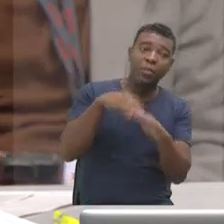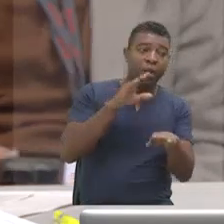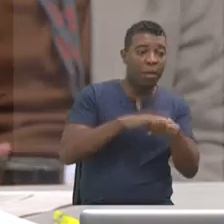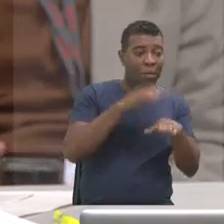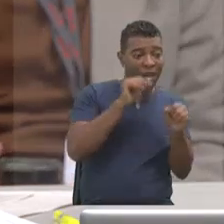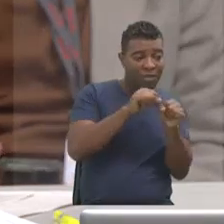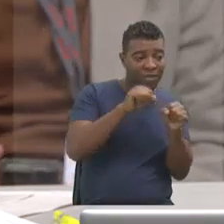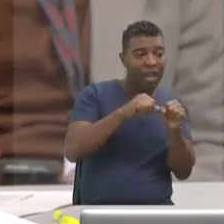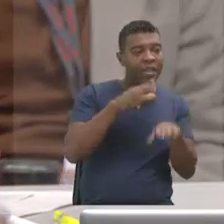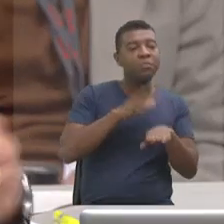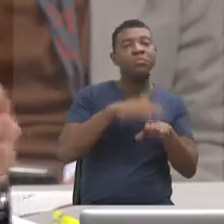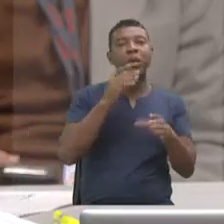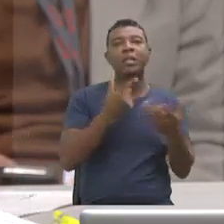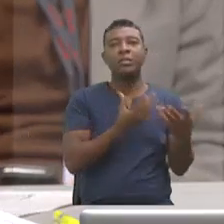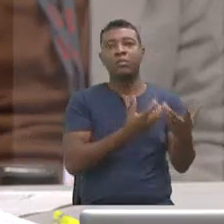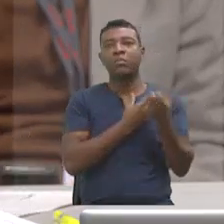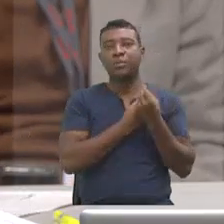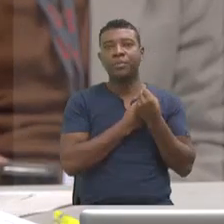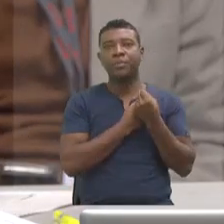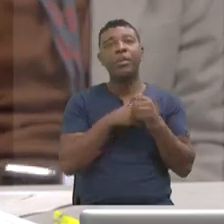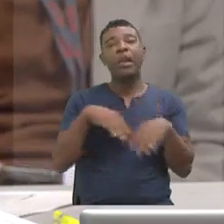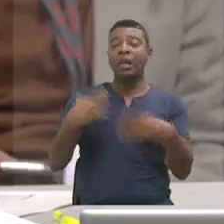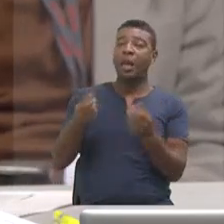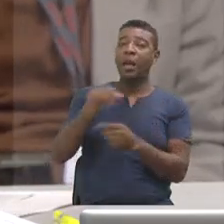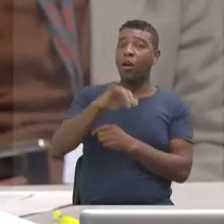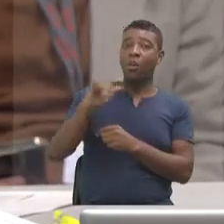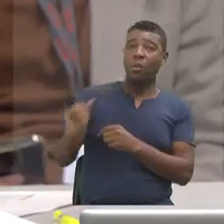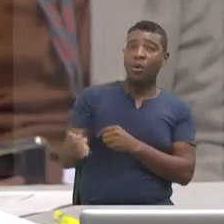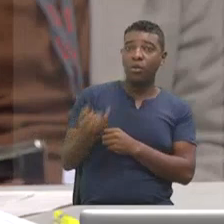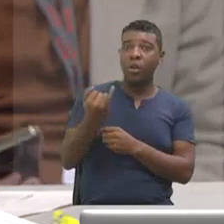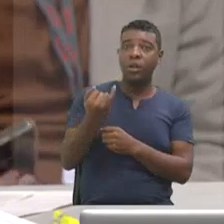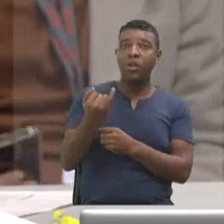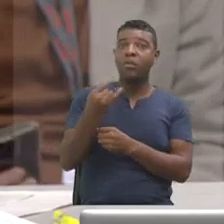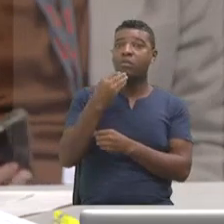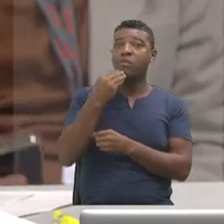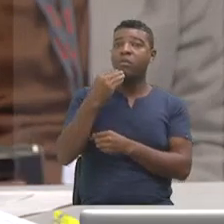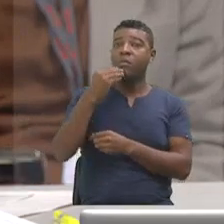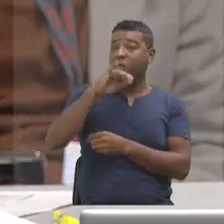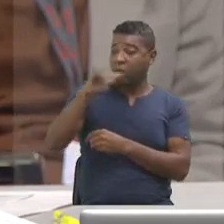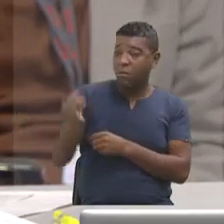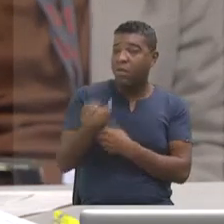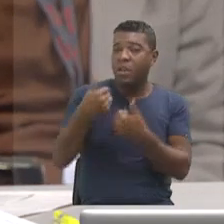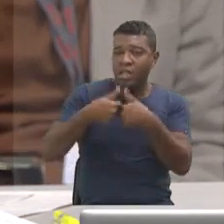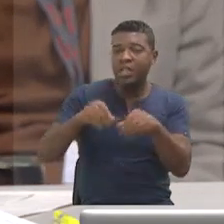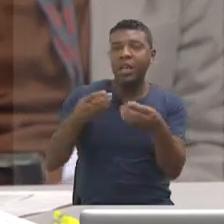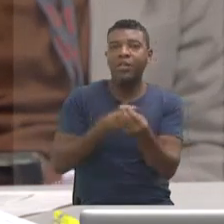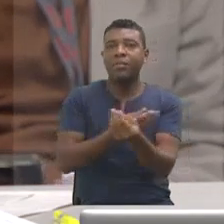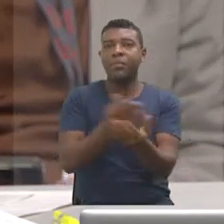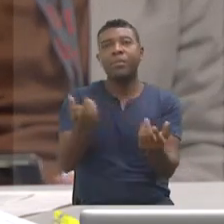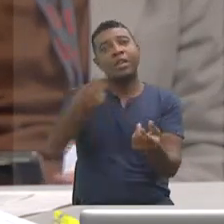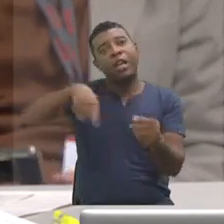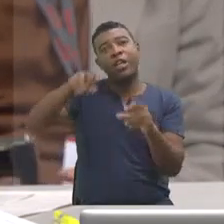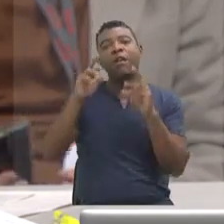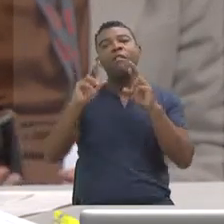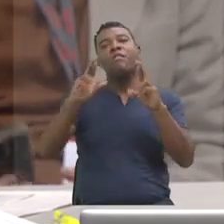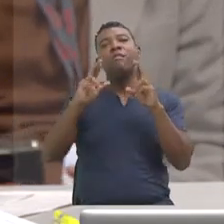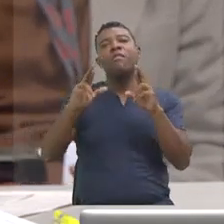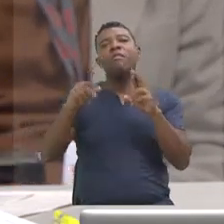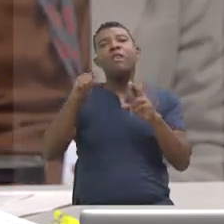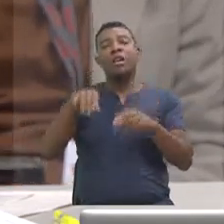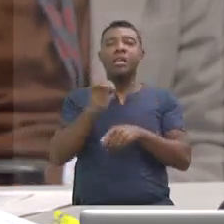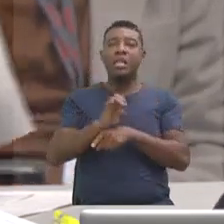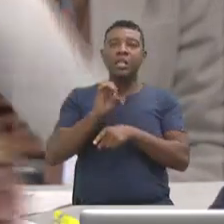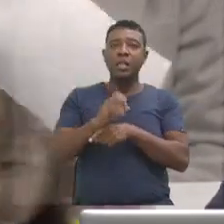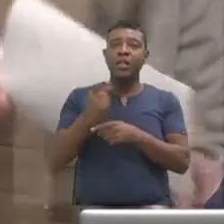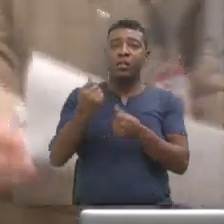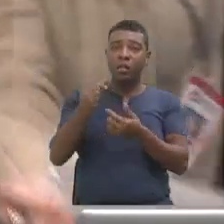mais recebe e aí as oportunidades estão aí dadas e a gente espera muito com a ajuda do estado e investimentos que